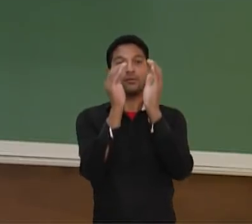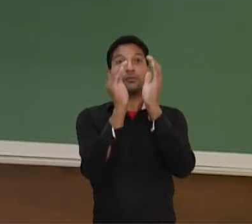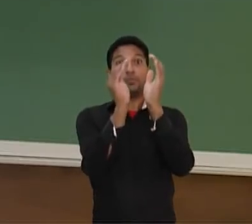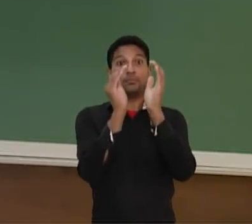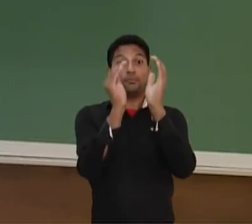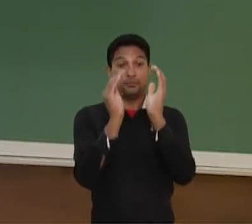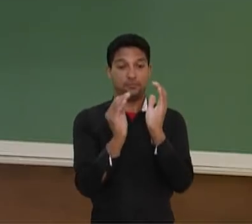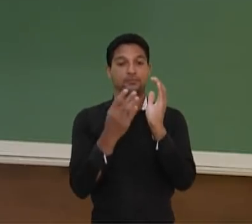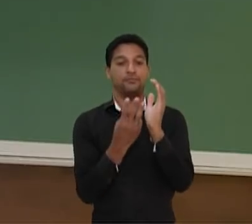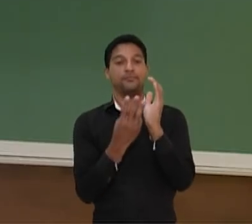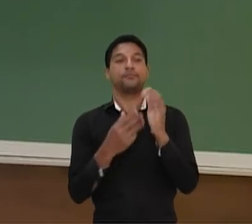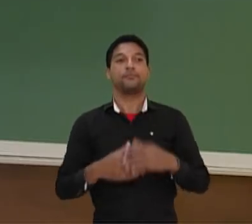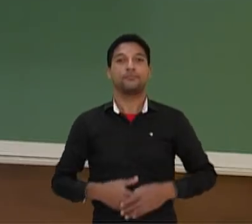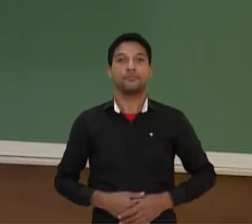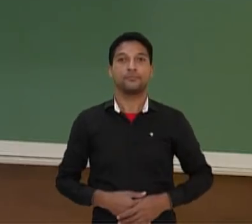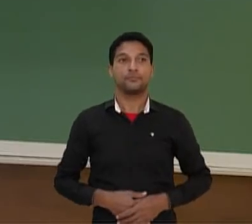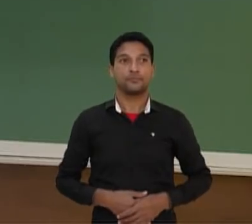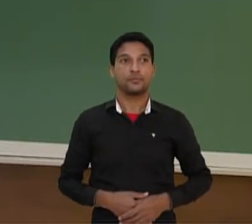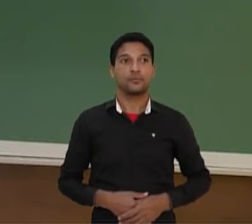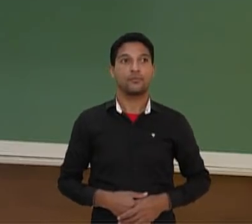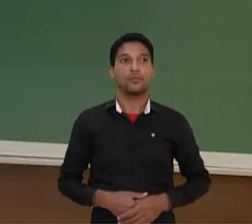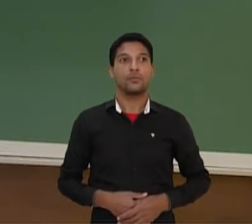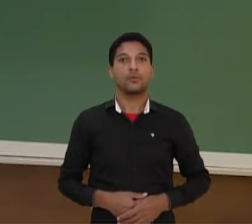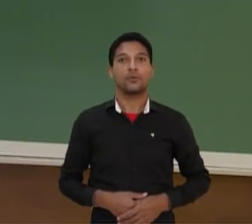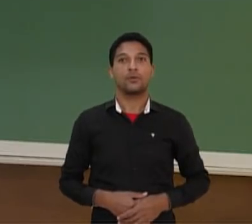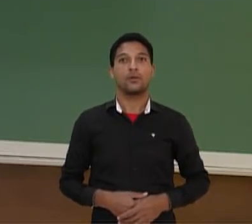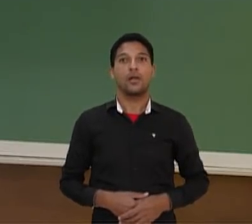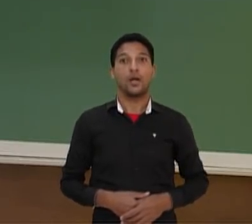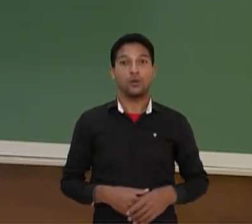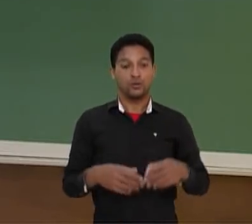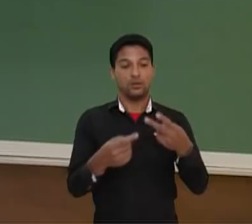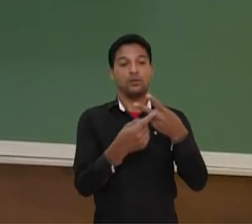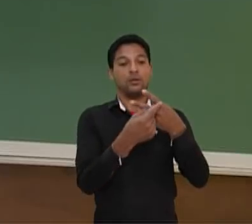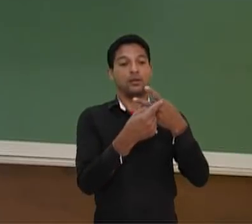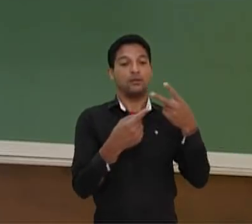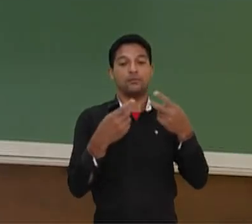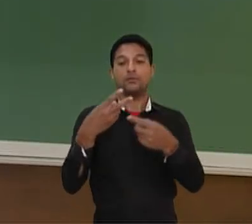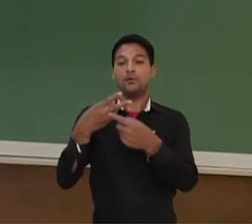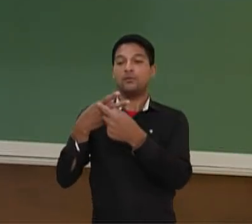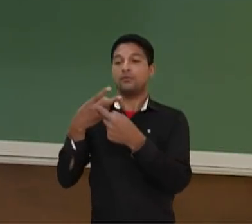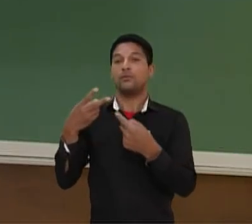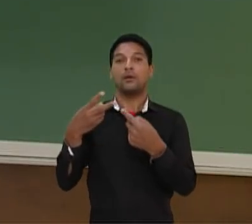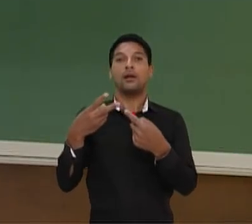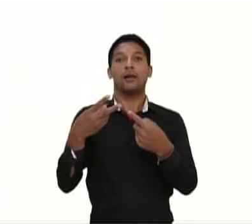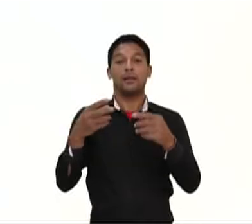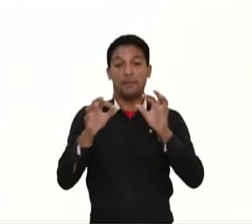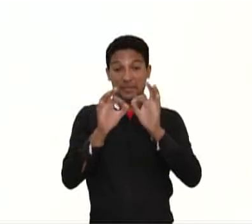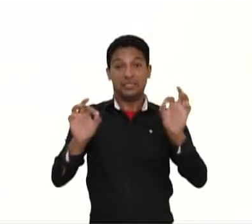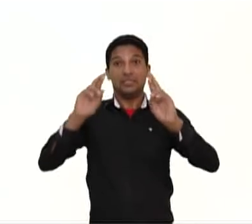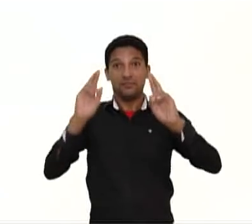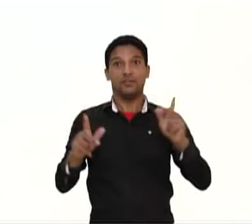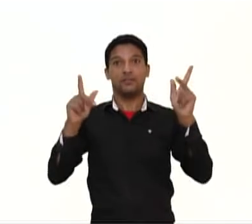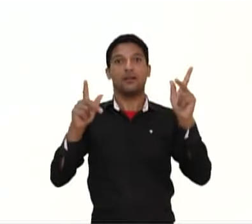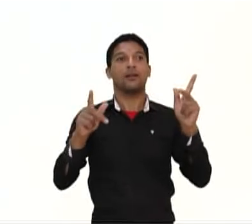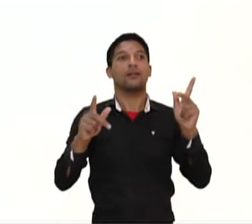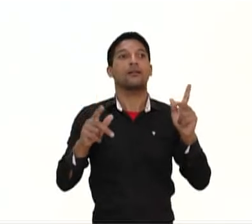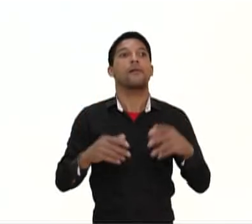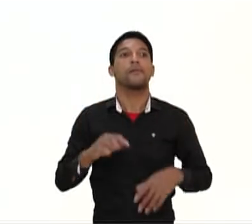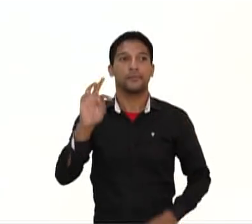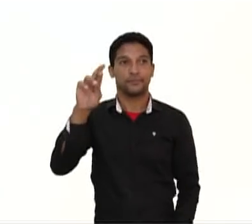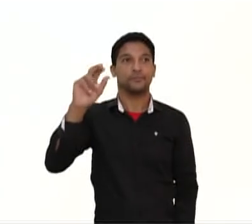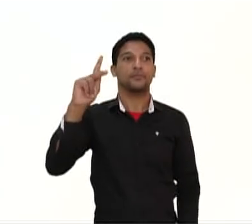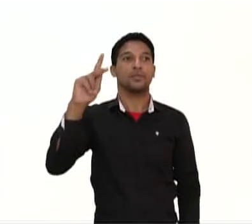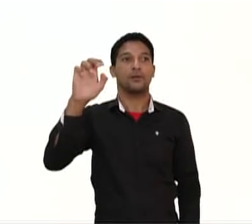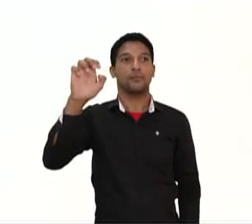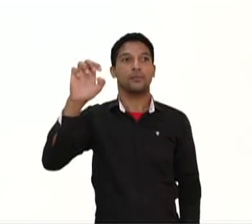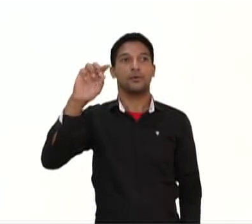Lados e ângulos de medidas diferentes. Quem que é? O trapezoide. Então, como é que fica a nossa sequência? Fica 2,